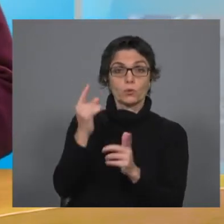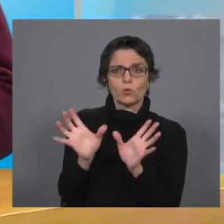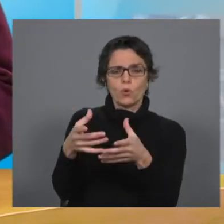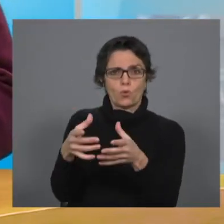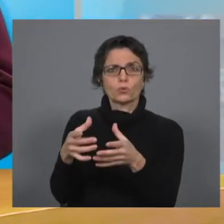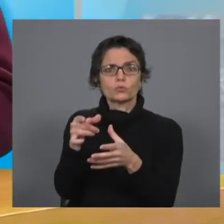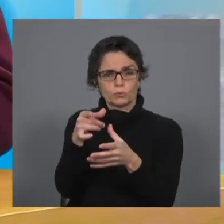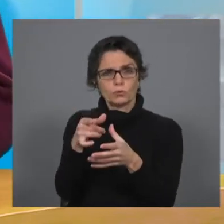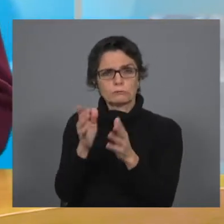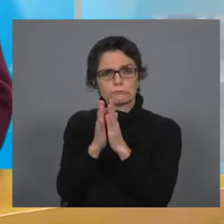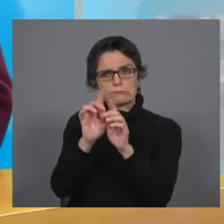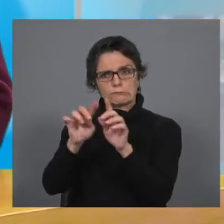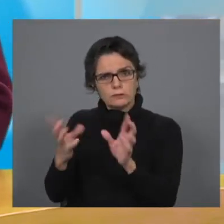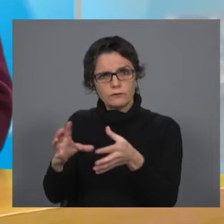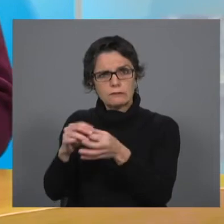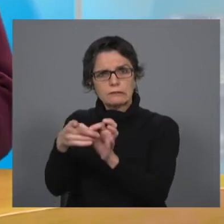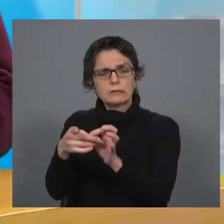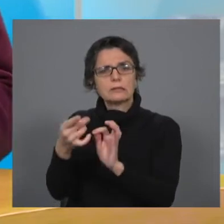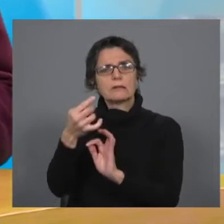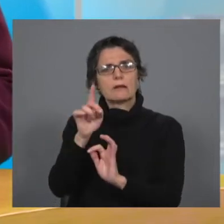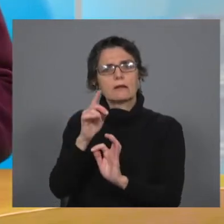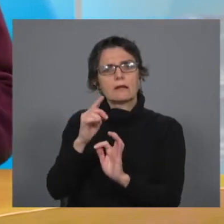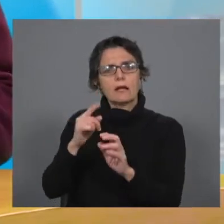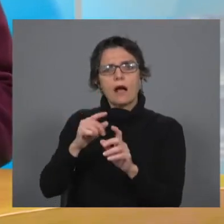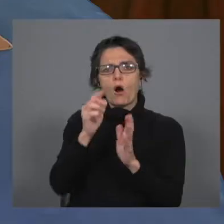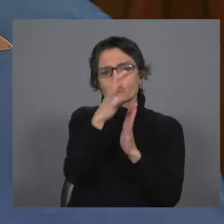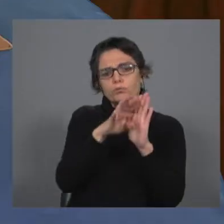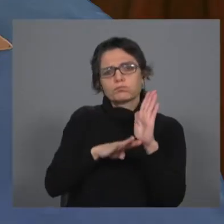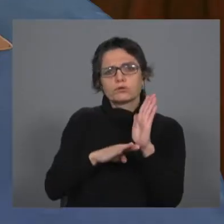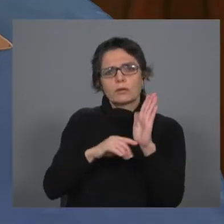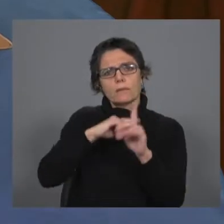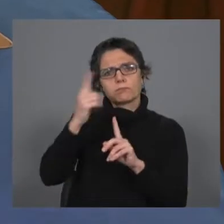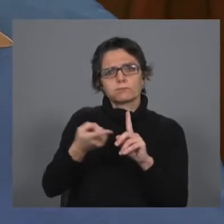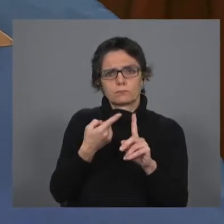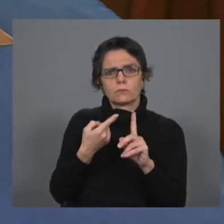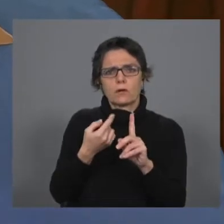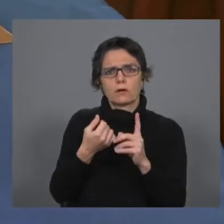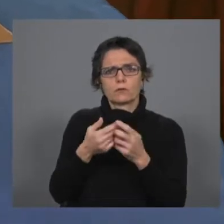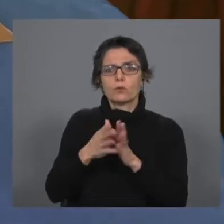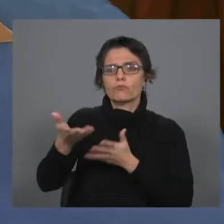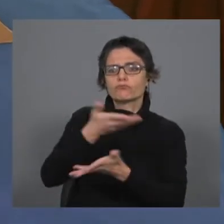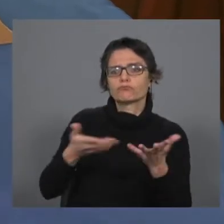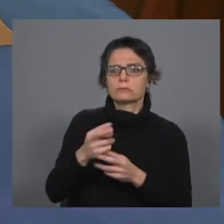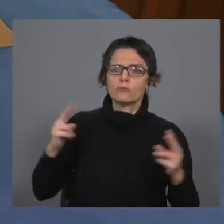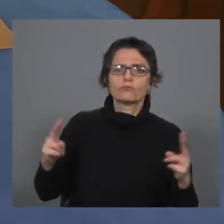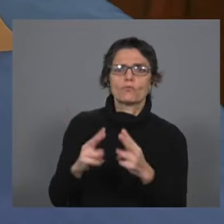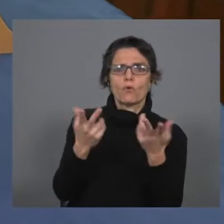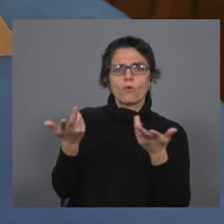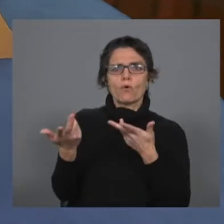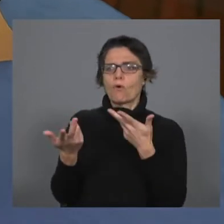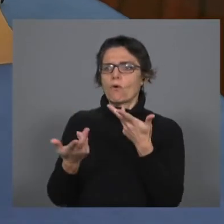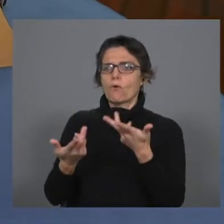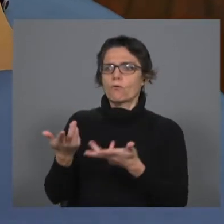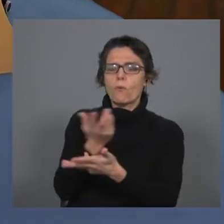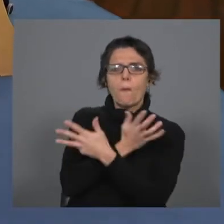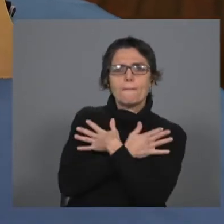um itinerário ao longo de todo o ano. Por exemplo, além, evidente, do trabalho mais próximo de diálogo, de encontro, das relações de